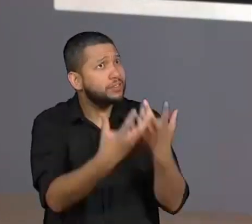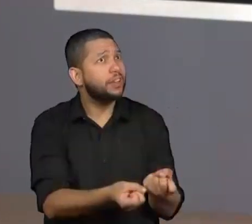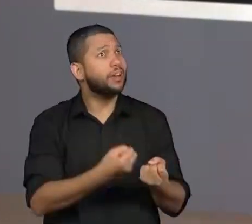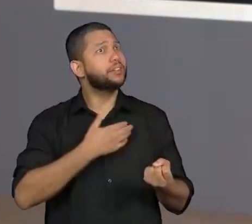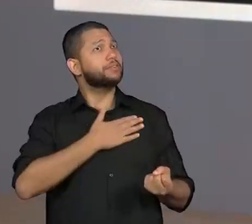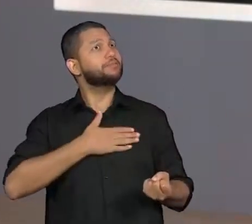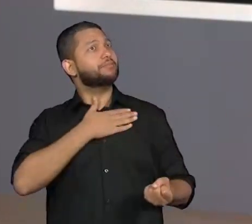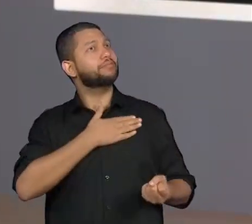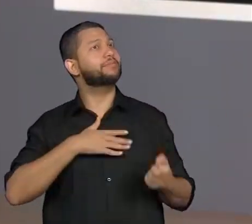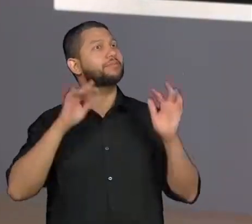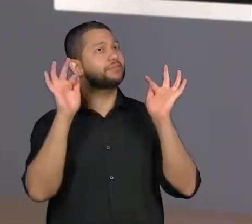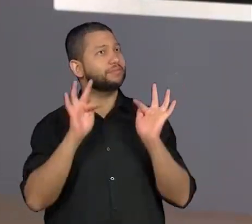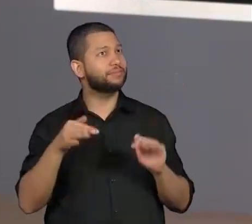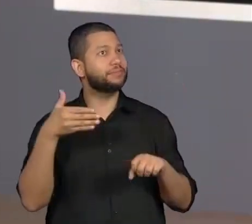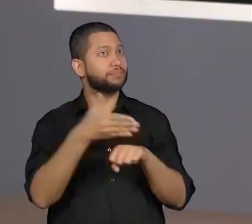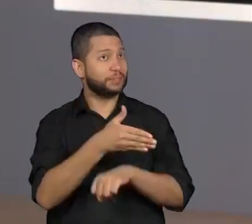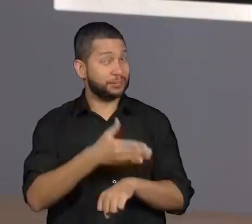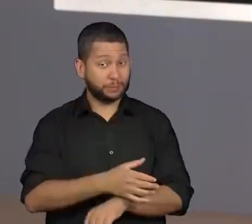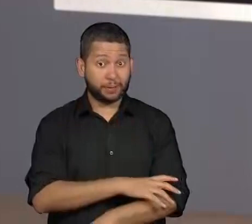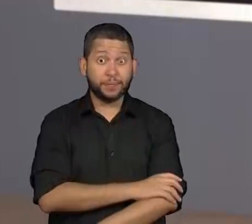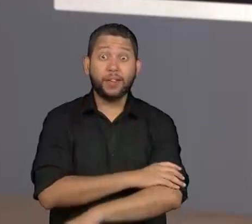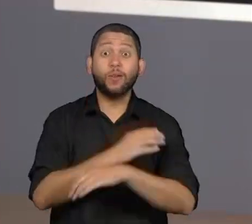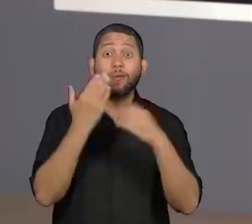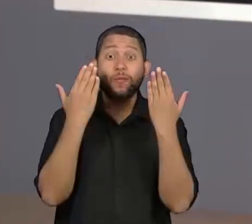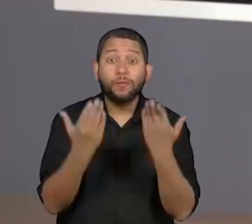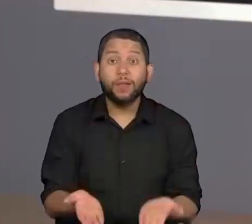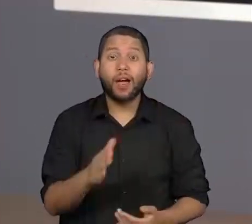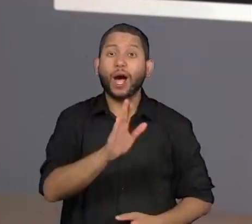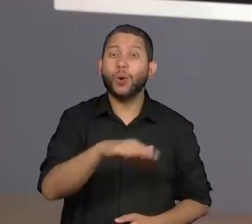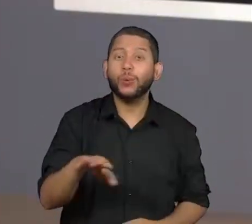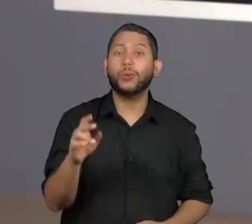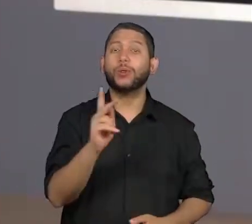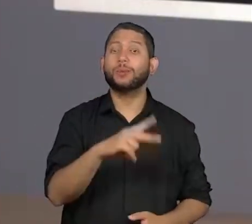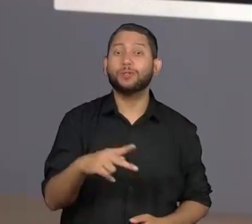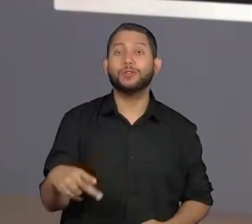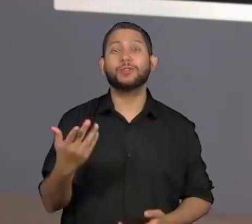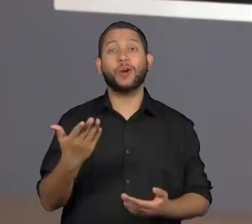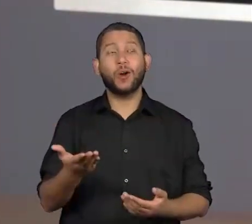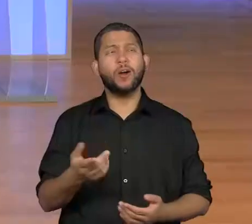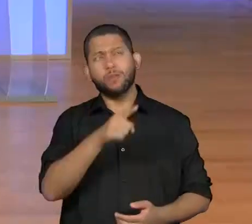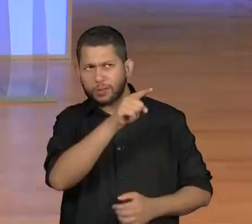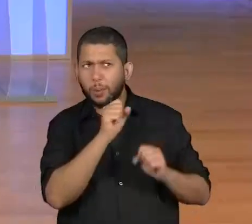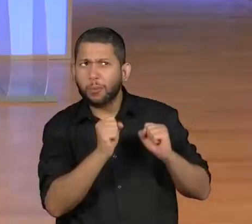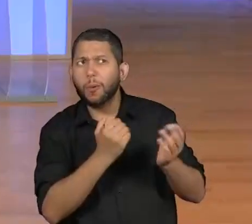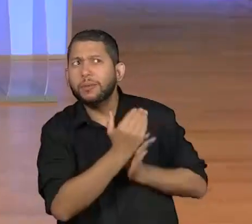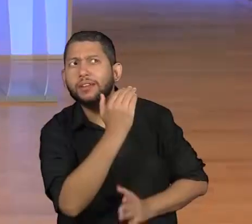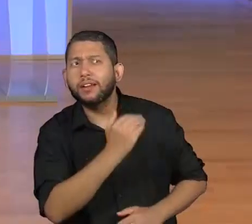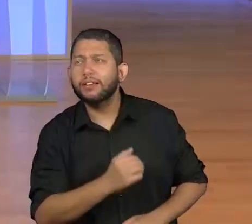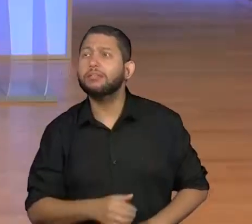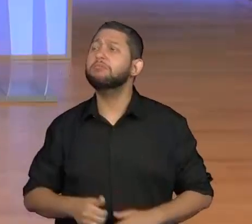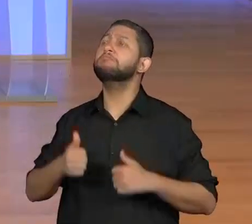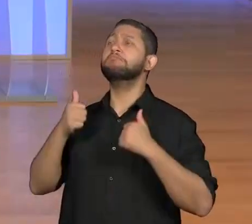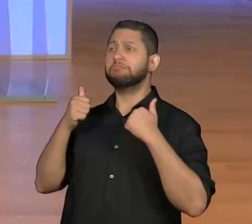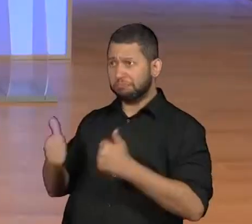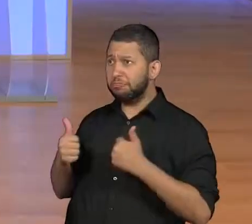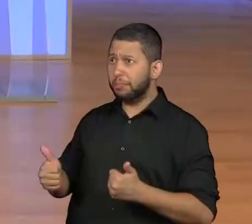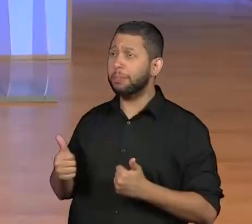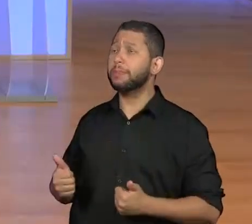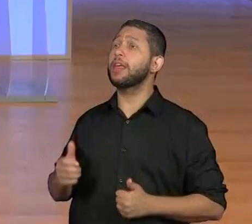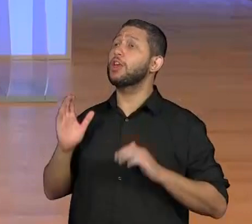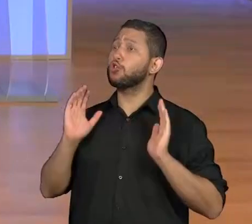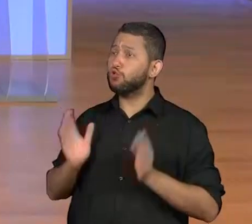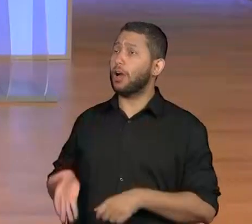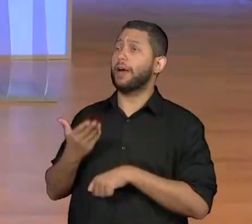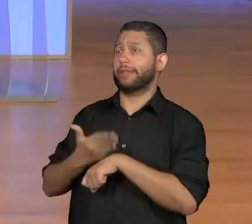dessa aula junto comigo e com os professores e estudantes do terceiro ano. Você está preparado? Estou, porque eu treinei jogo